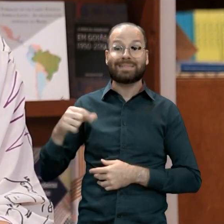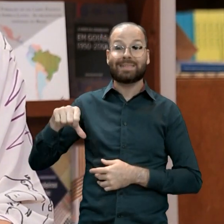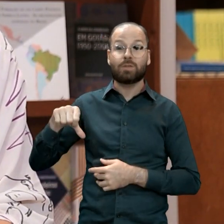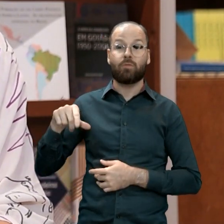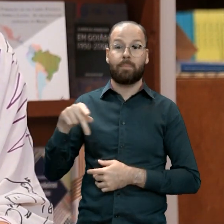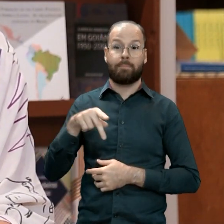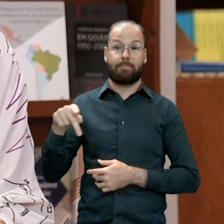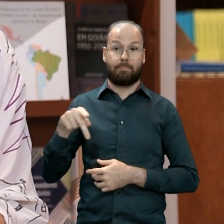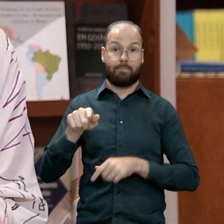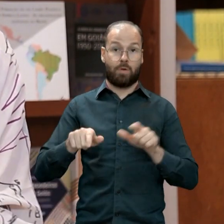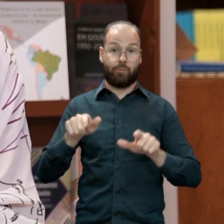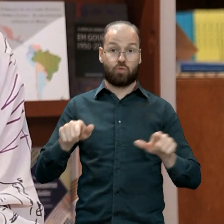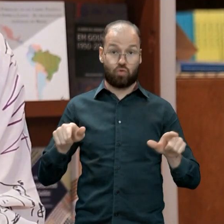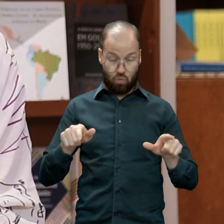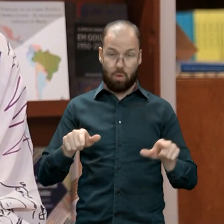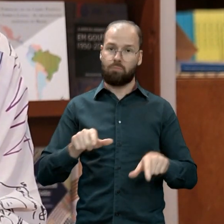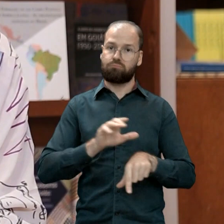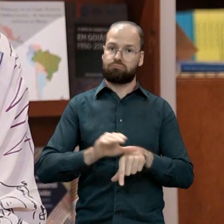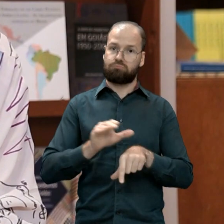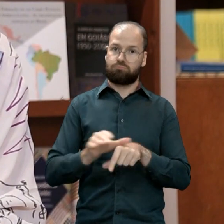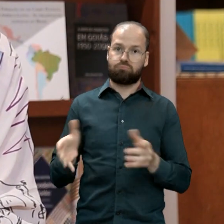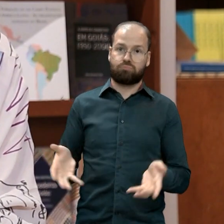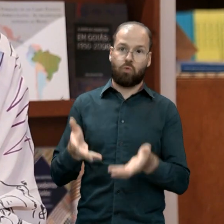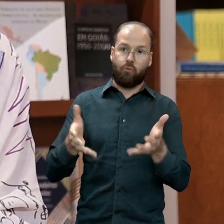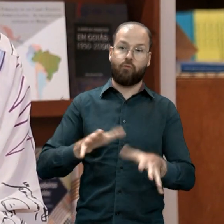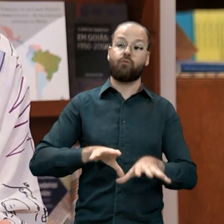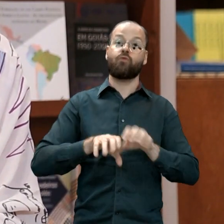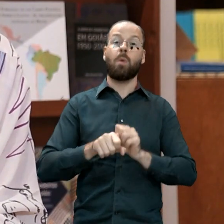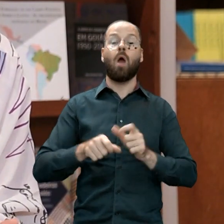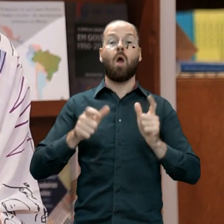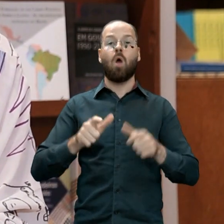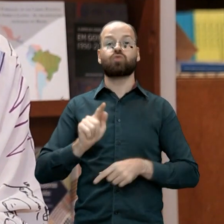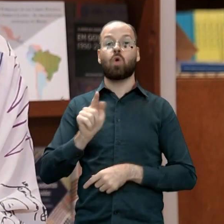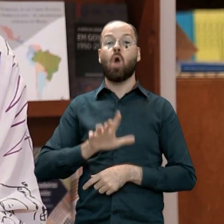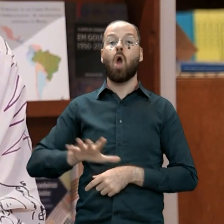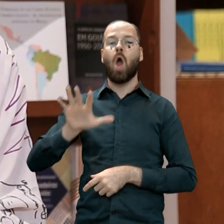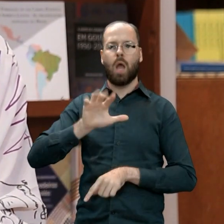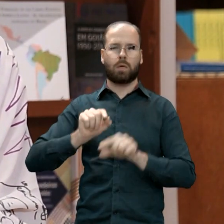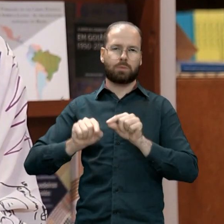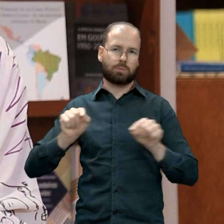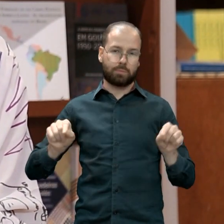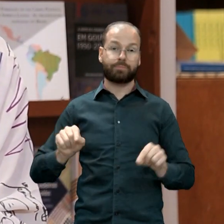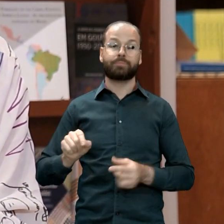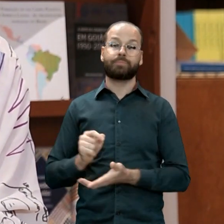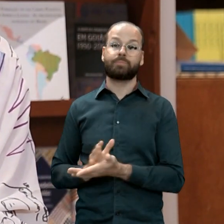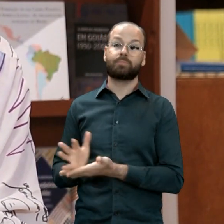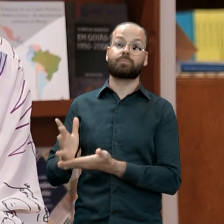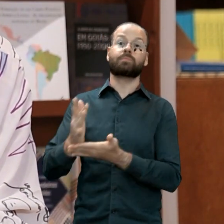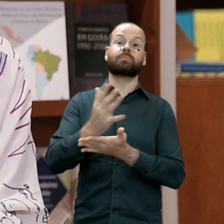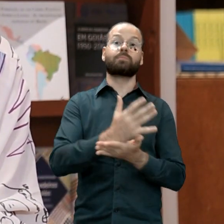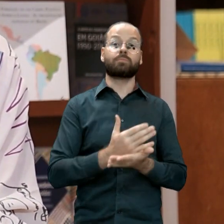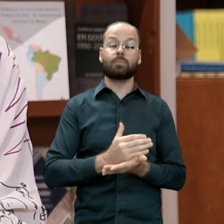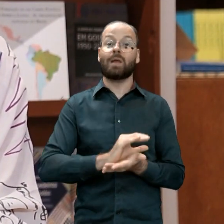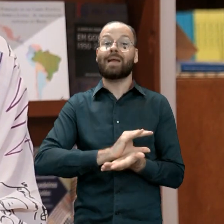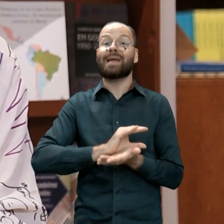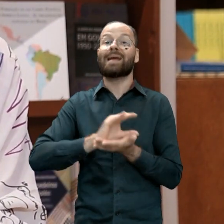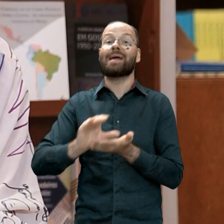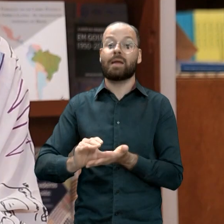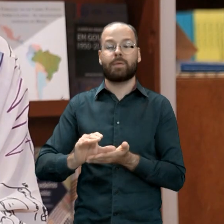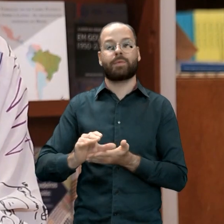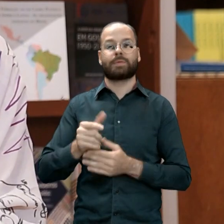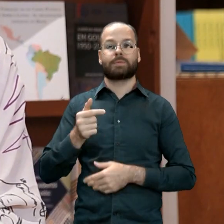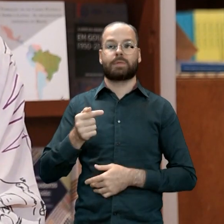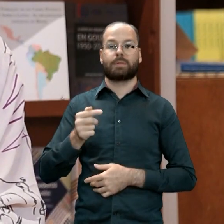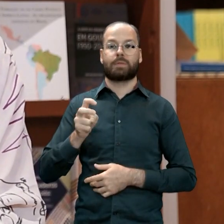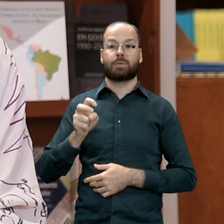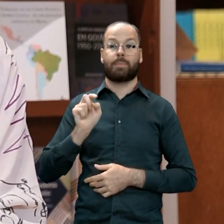formadoras de diferentes instituições do estado de Goiás. O valor total dos recursos gastos foi de R$